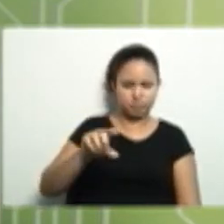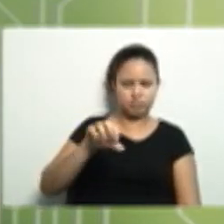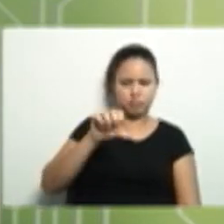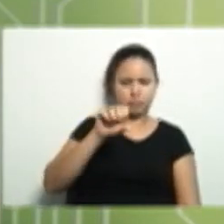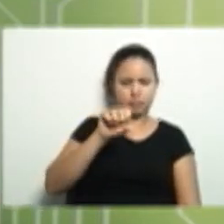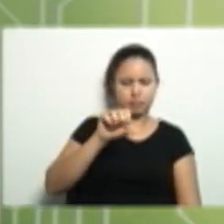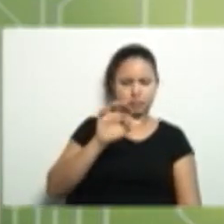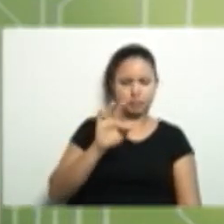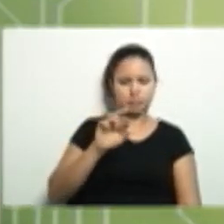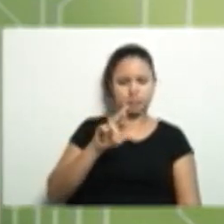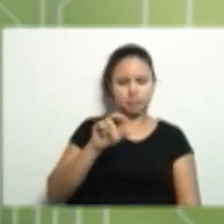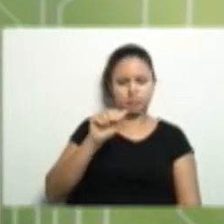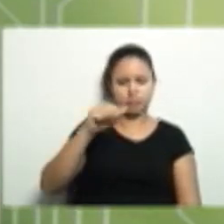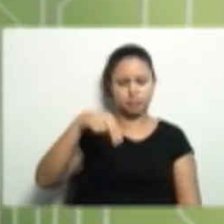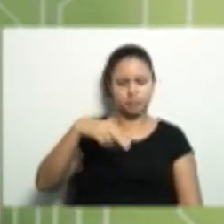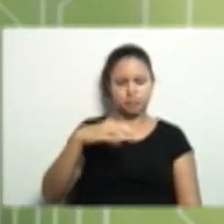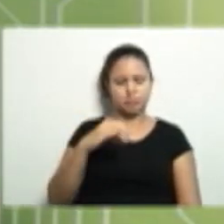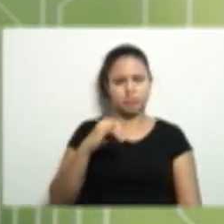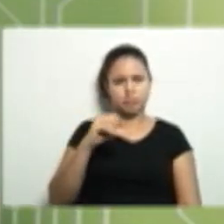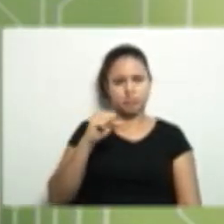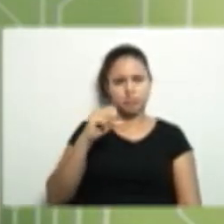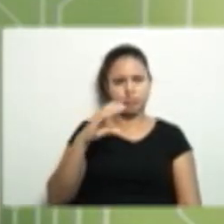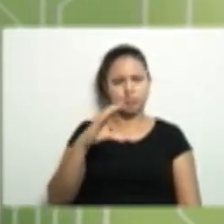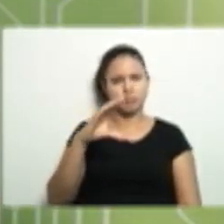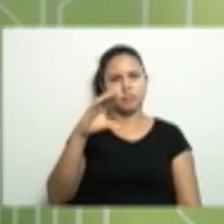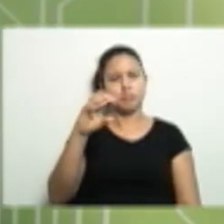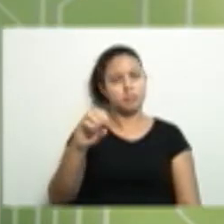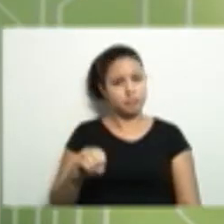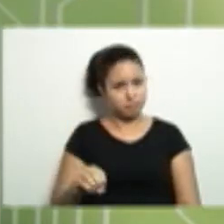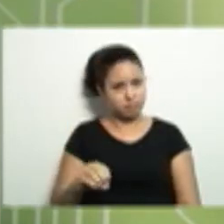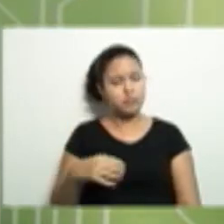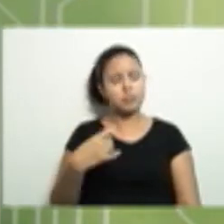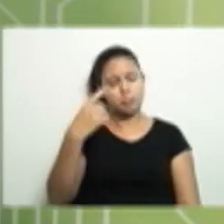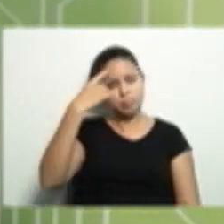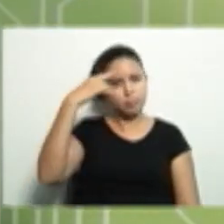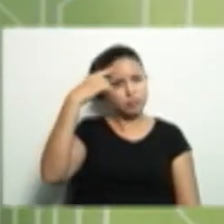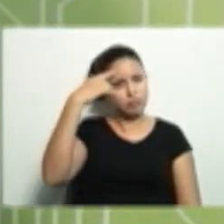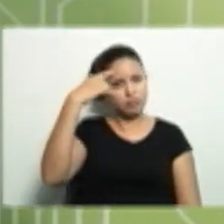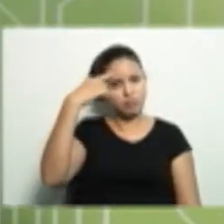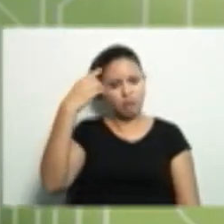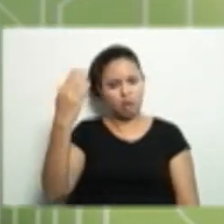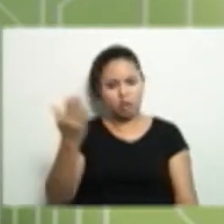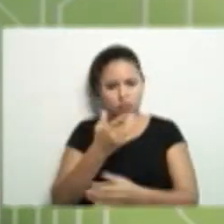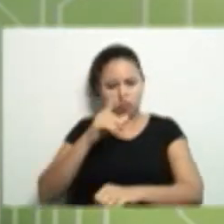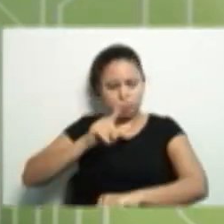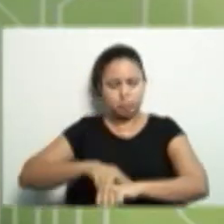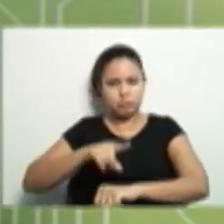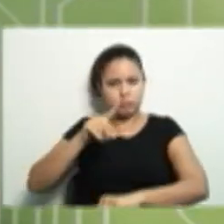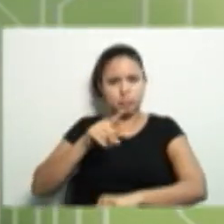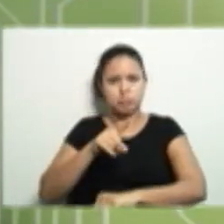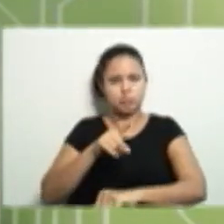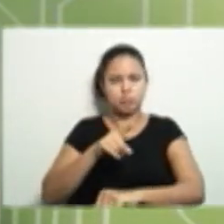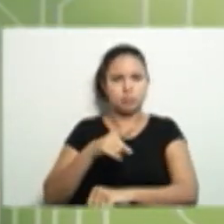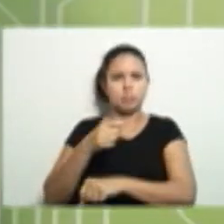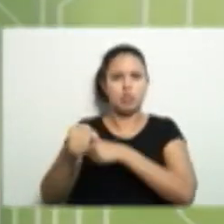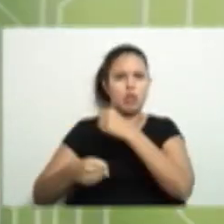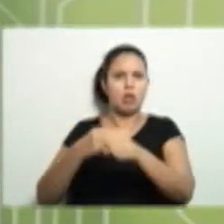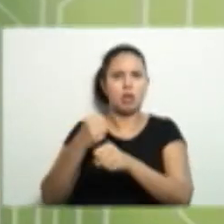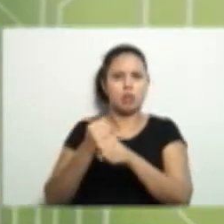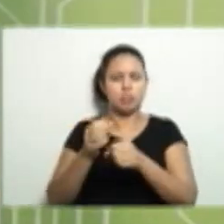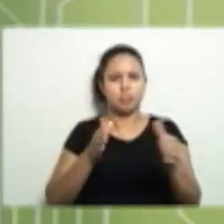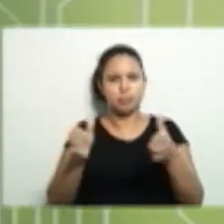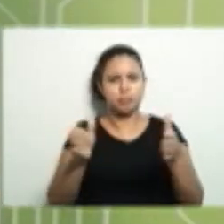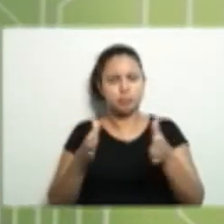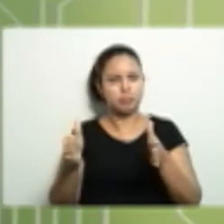é uma política assim, e realmente a intenção é uma coisa mais a longo prazo. Então não é uma política de curto prazo, não é para